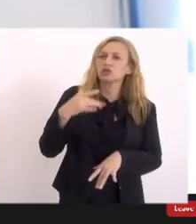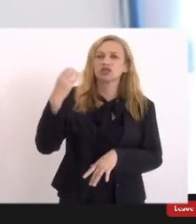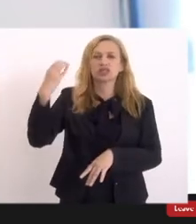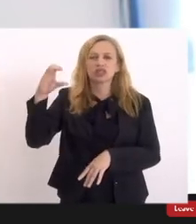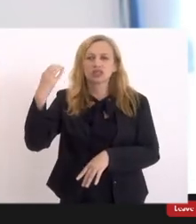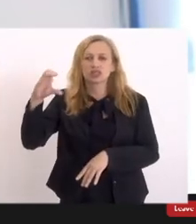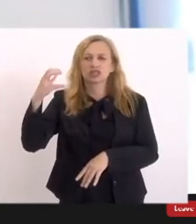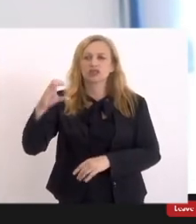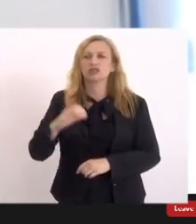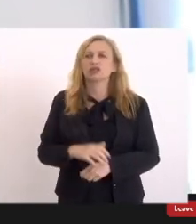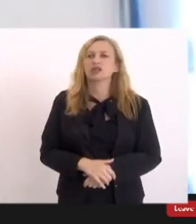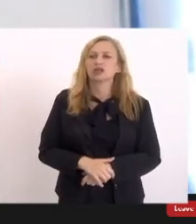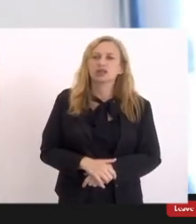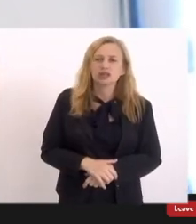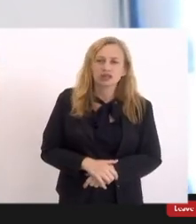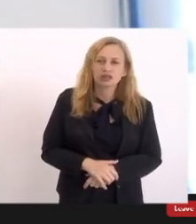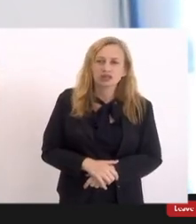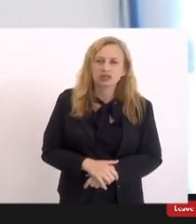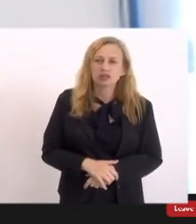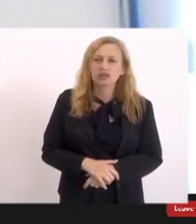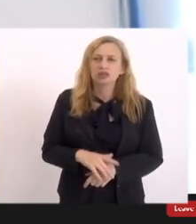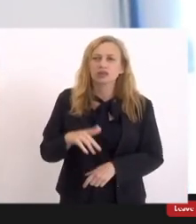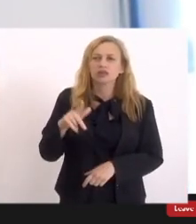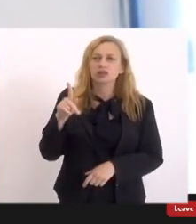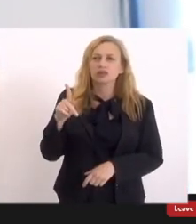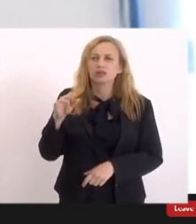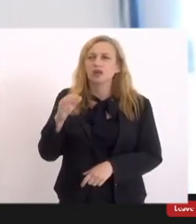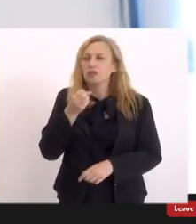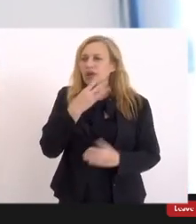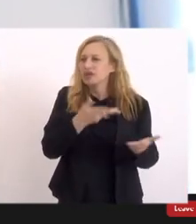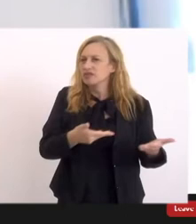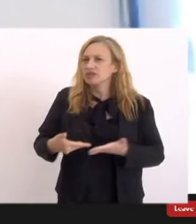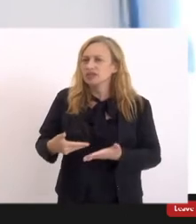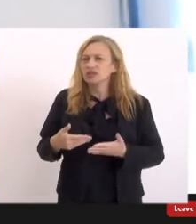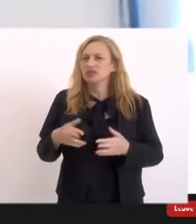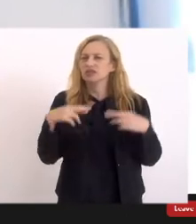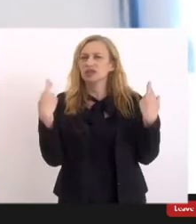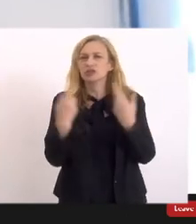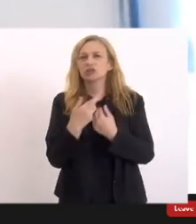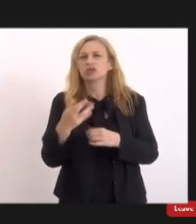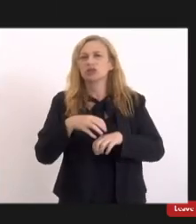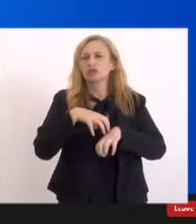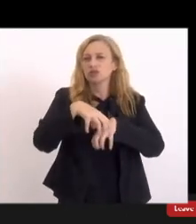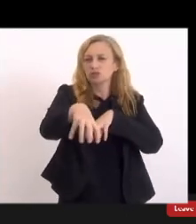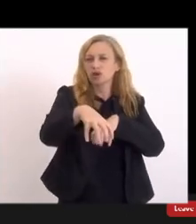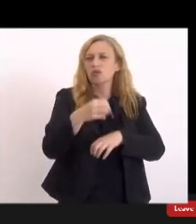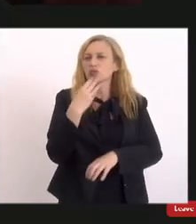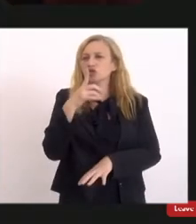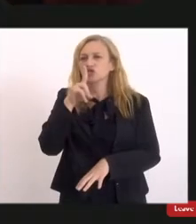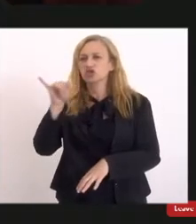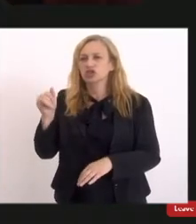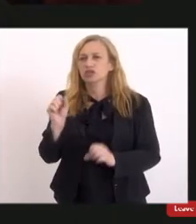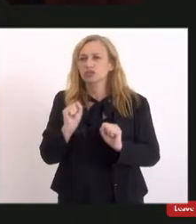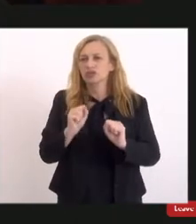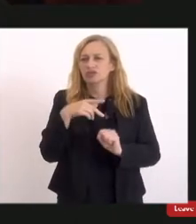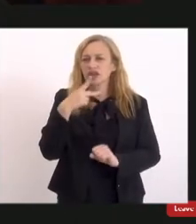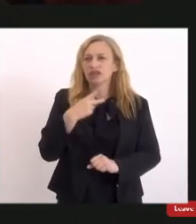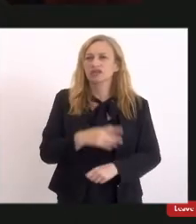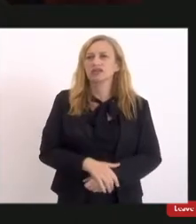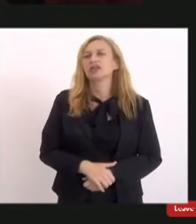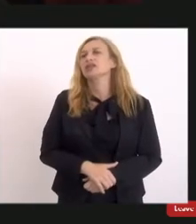Eduardo Gomes. Então, Paulo Eduardo, bem-vindo aqui à nossa audiência virtual. Bom dia, te passo a palavra.